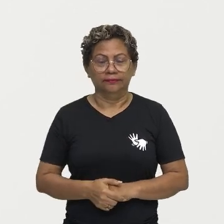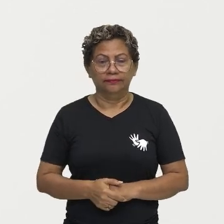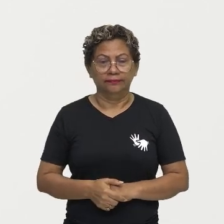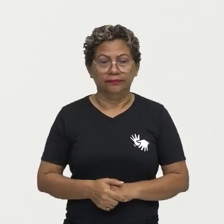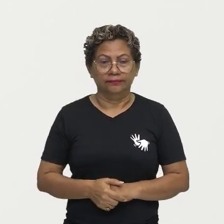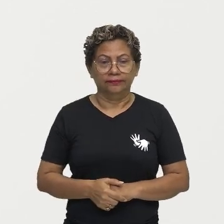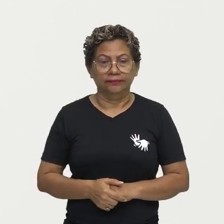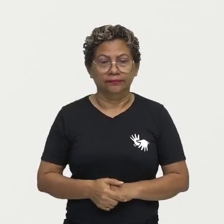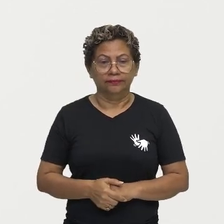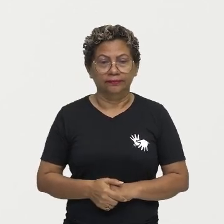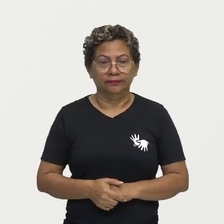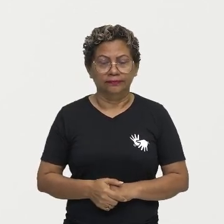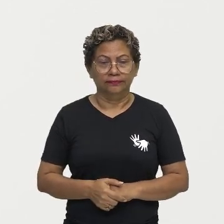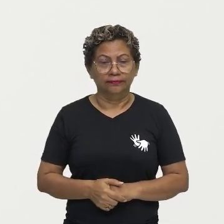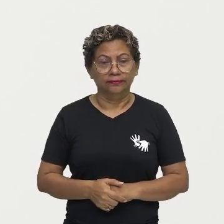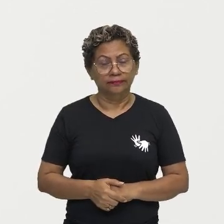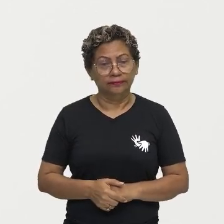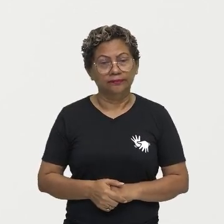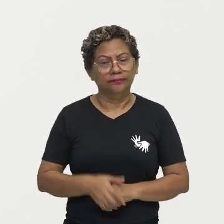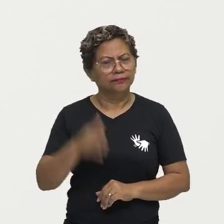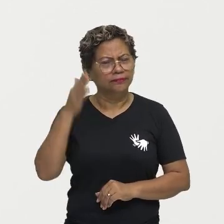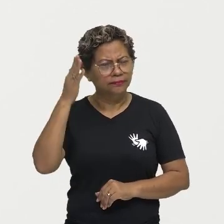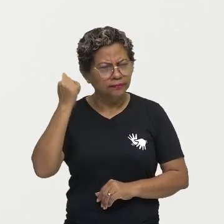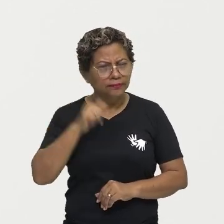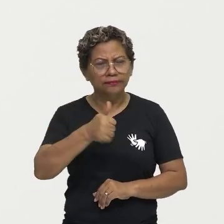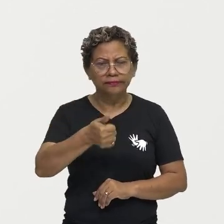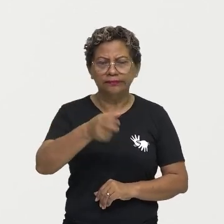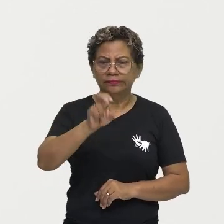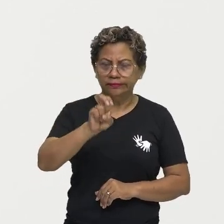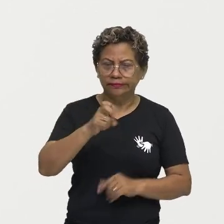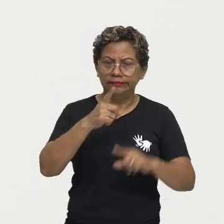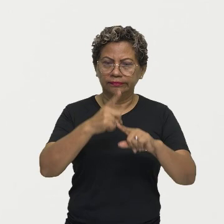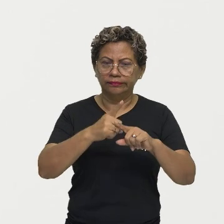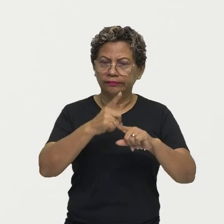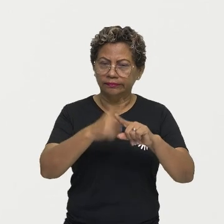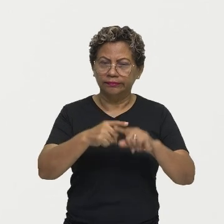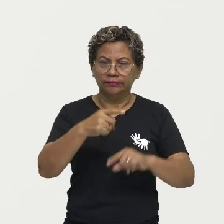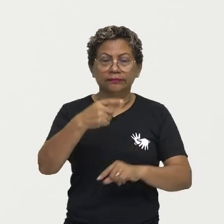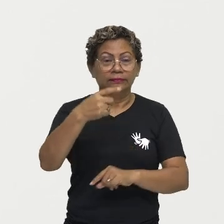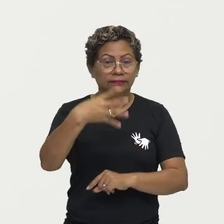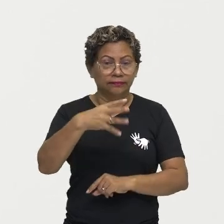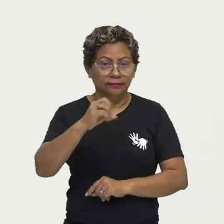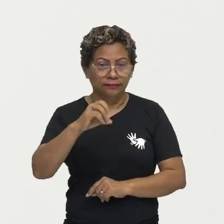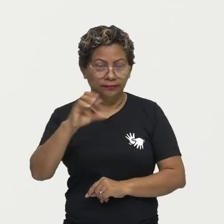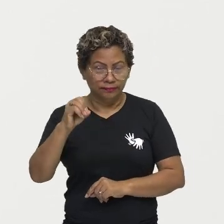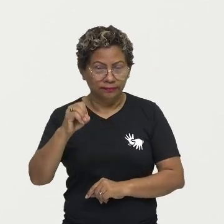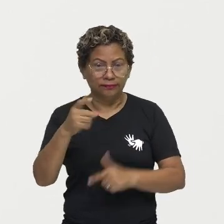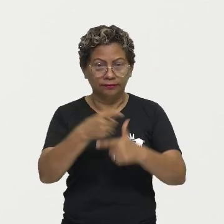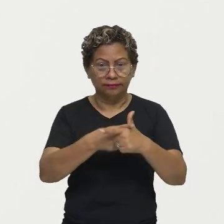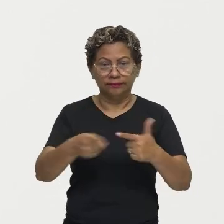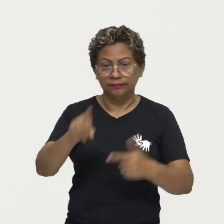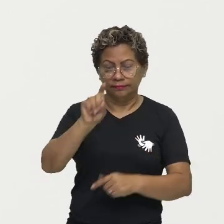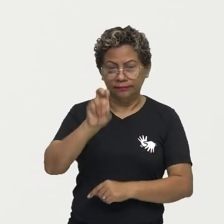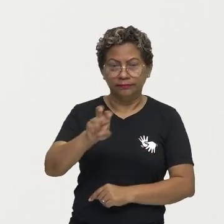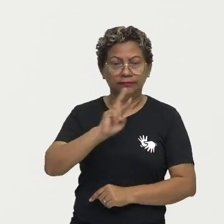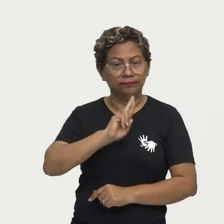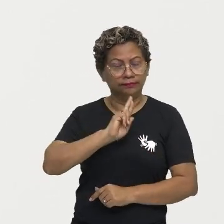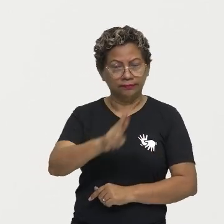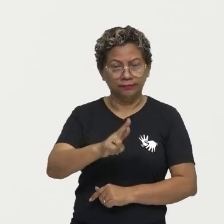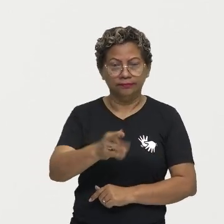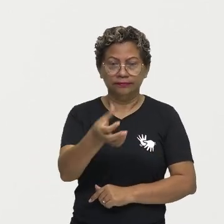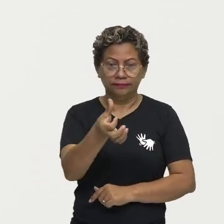operações. 15 multiplicado por 400 é 6.000, tá aqui o valor, né? 6.000, pode multiplicar aí para